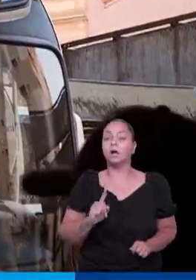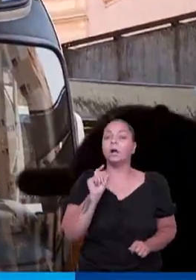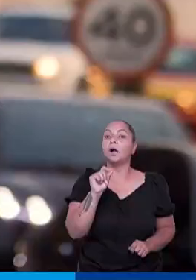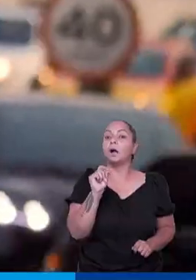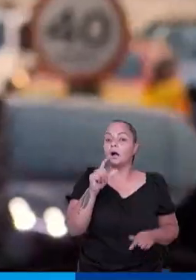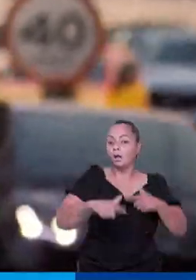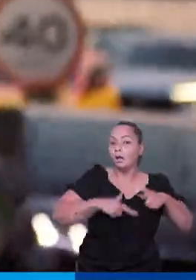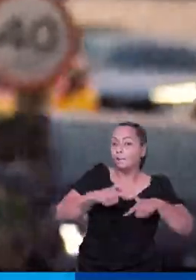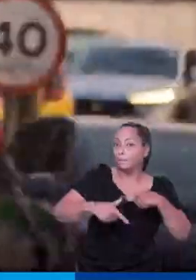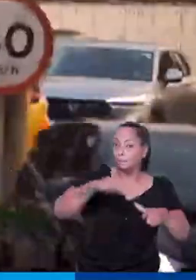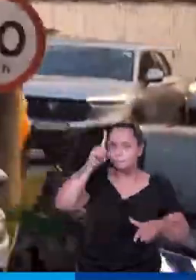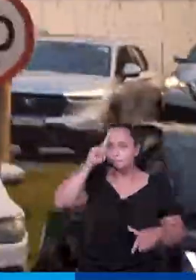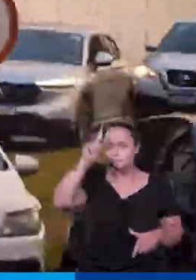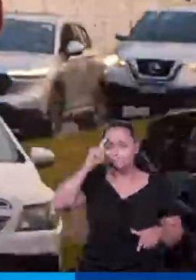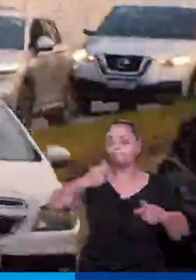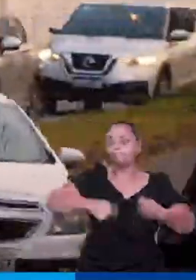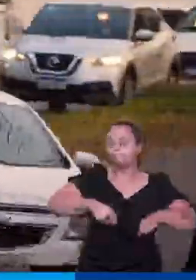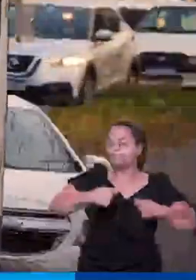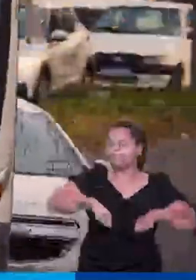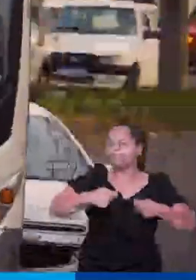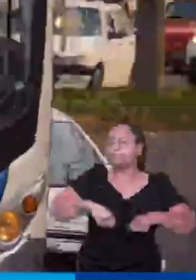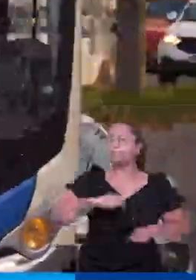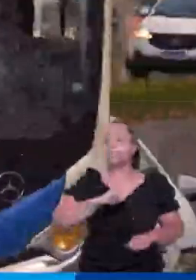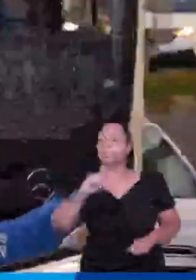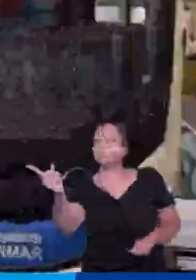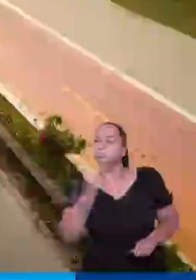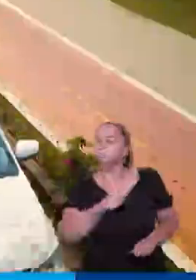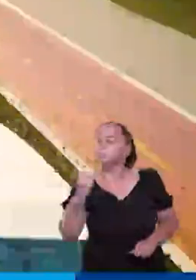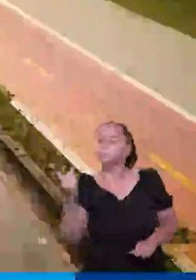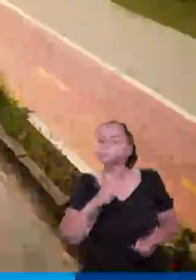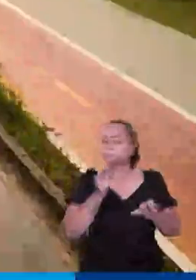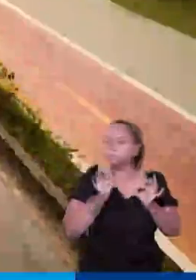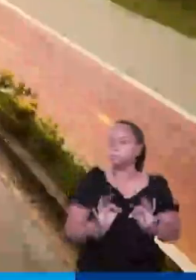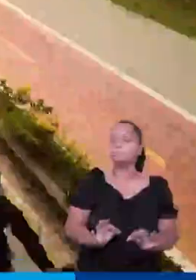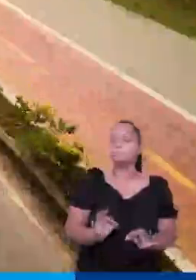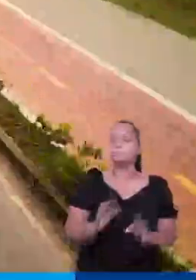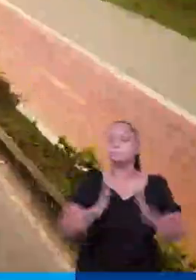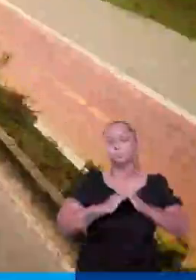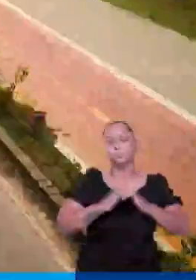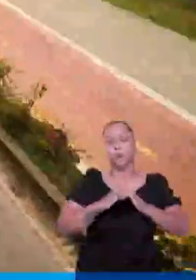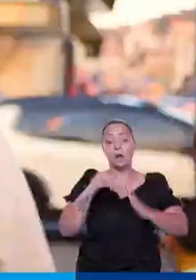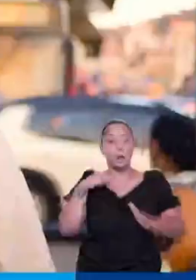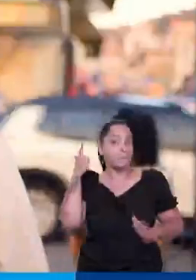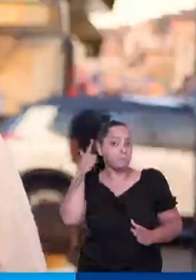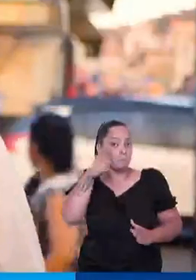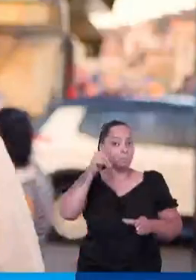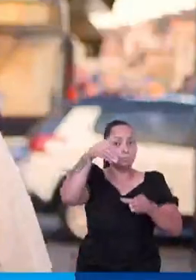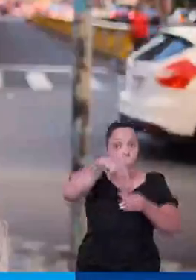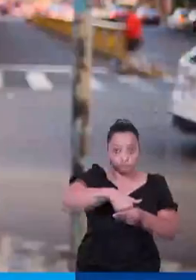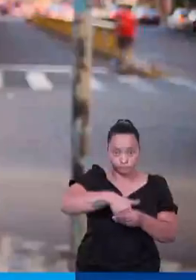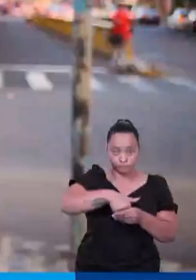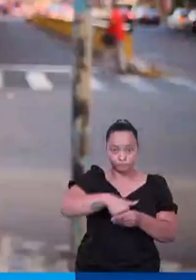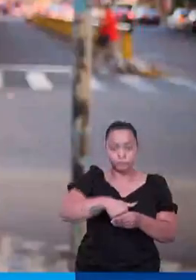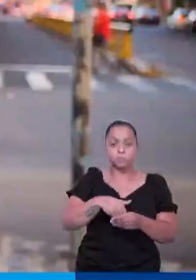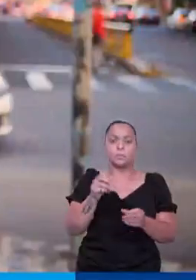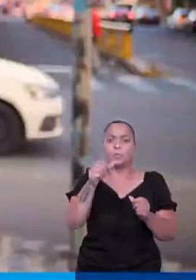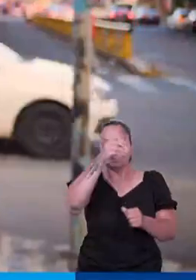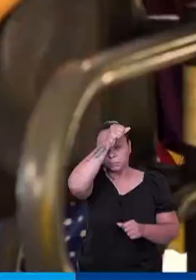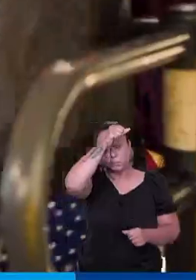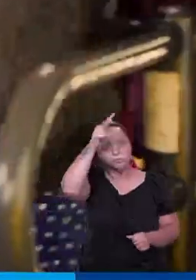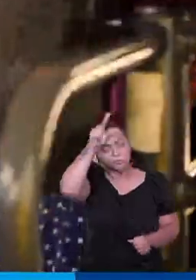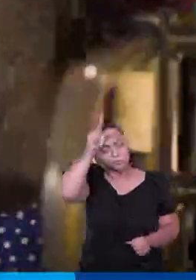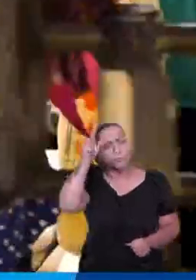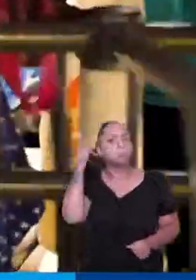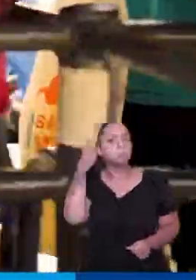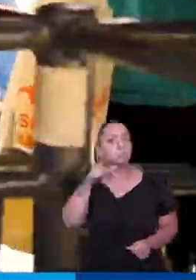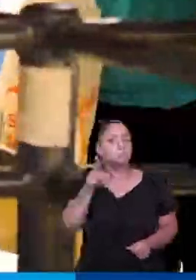não sabem que quem trabalha todos os dias precisa e merece ir e voltar para casa com dignidade. Quando eu for eleito, a prefeitura vai arcar com